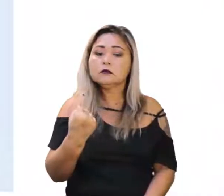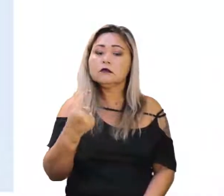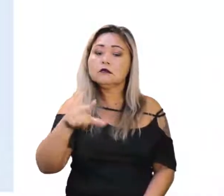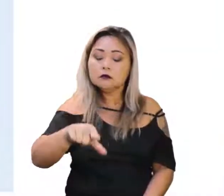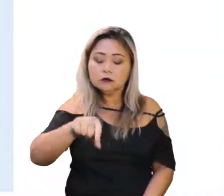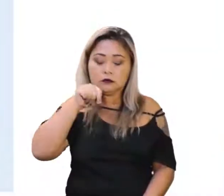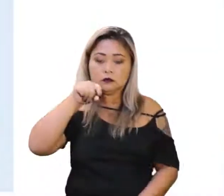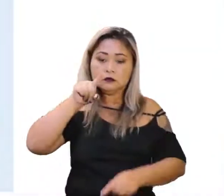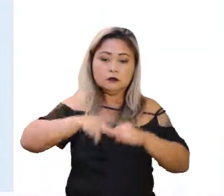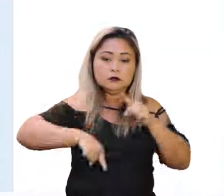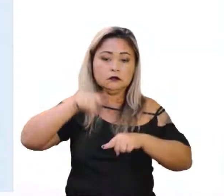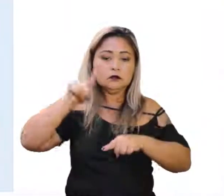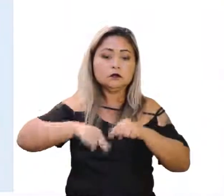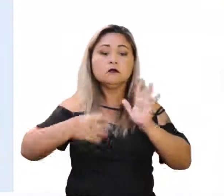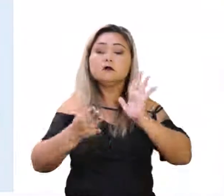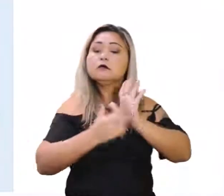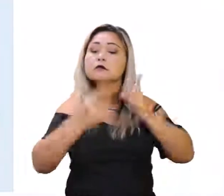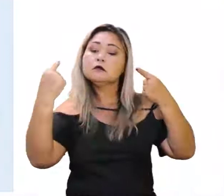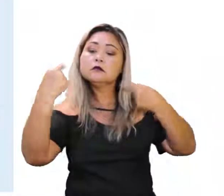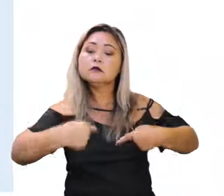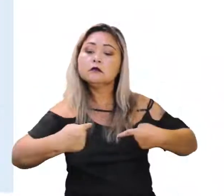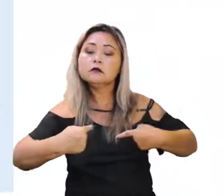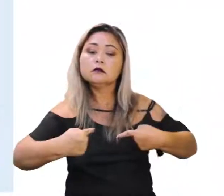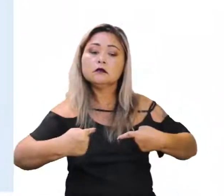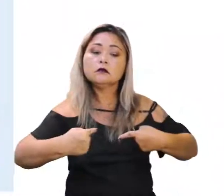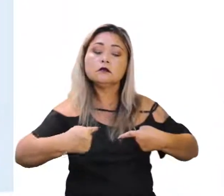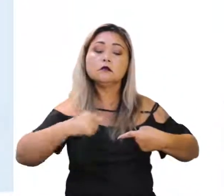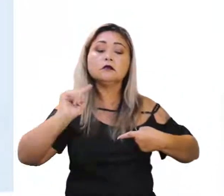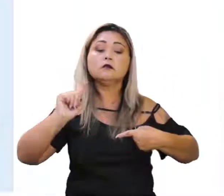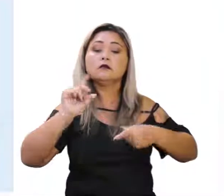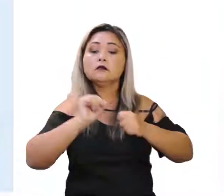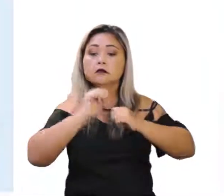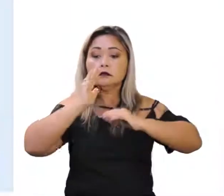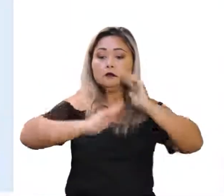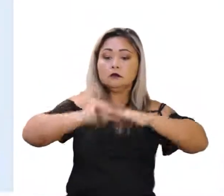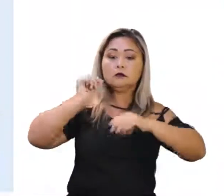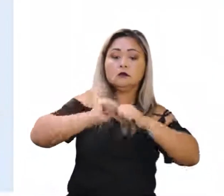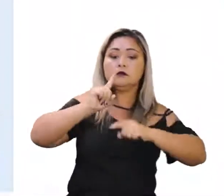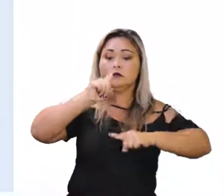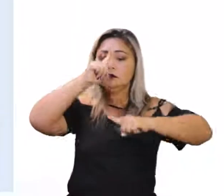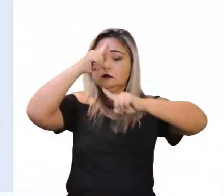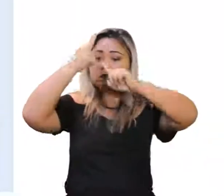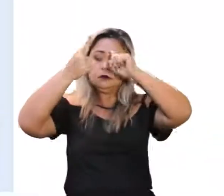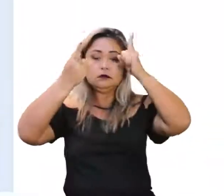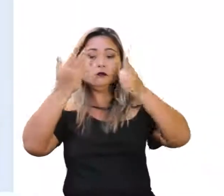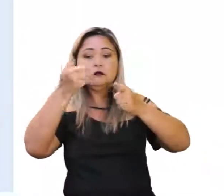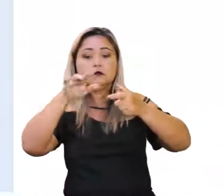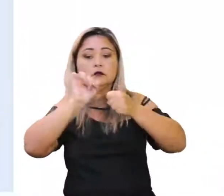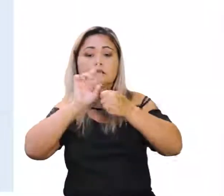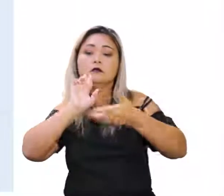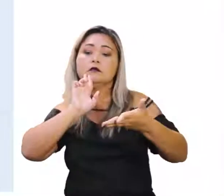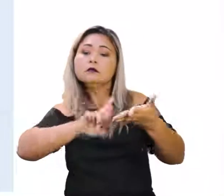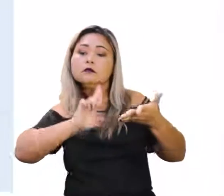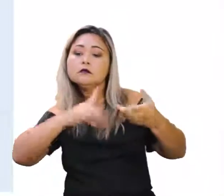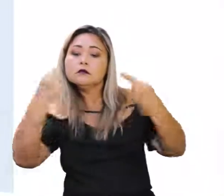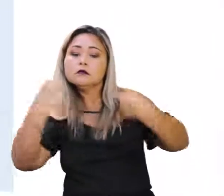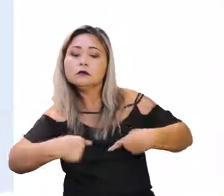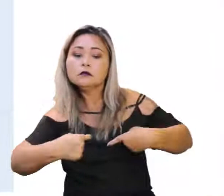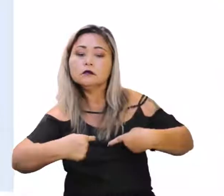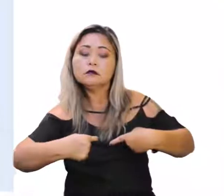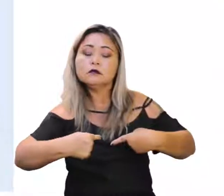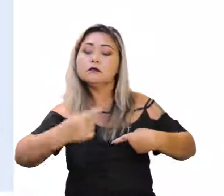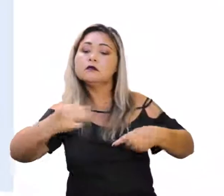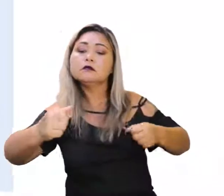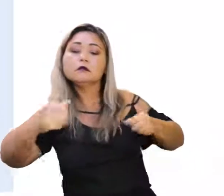plateia deve retirar um objeto e propor um desafio. Os artistas devem criar uma cena para resolver o desafio. E